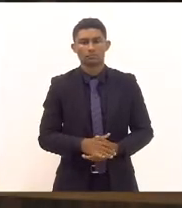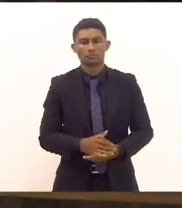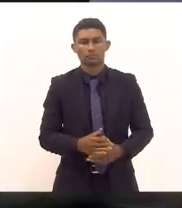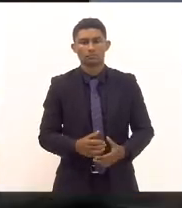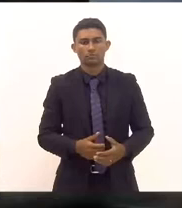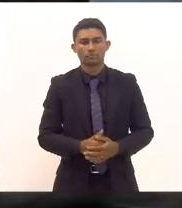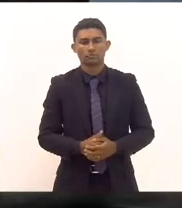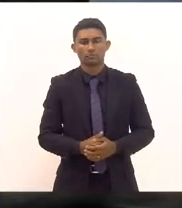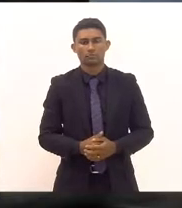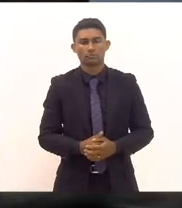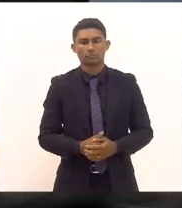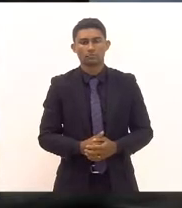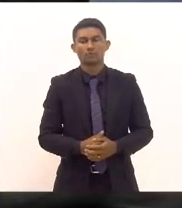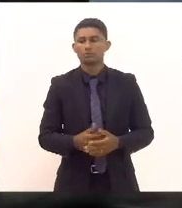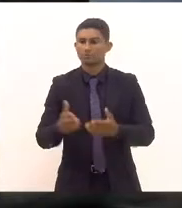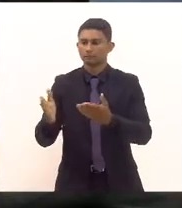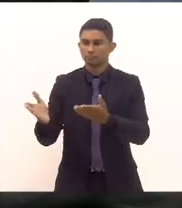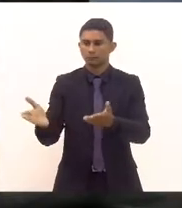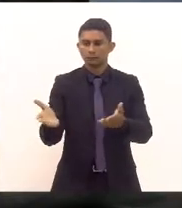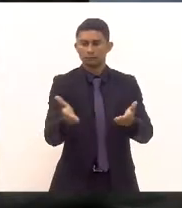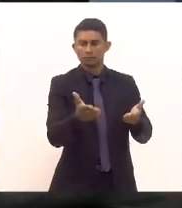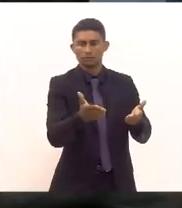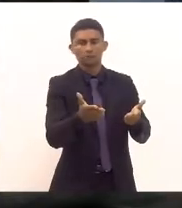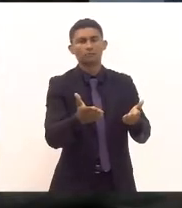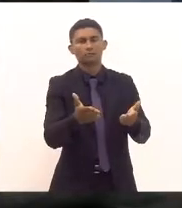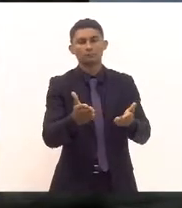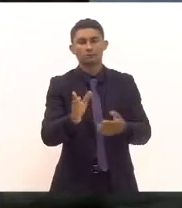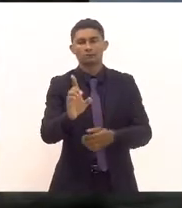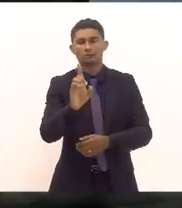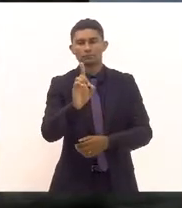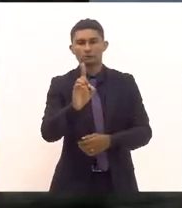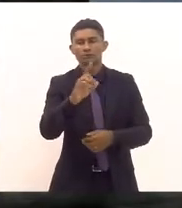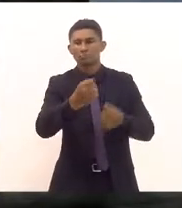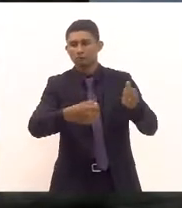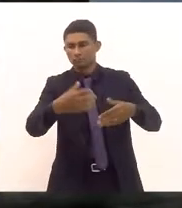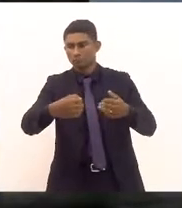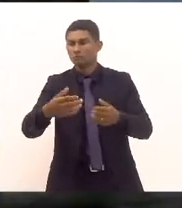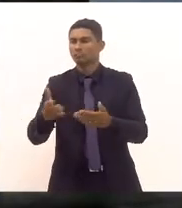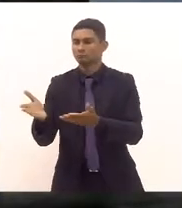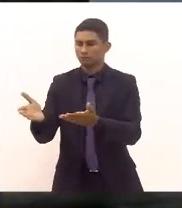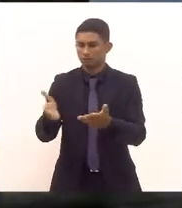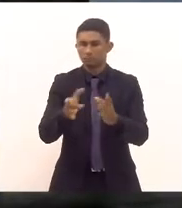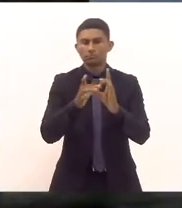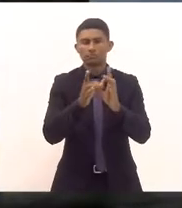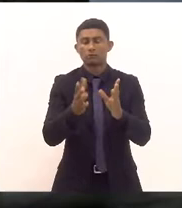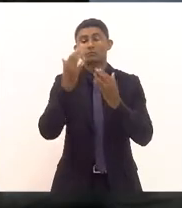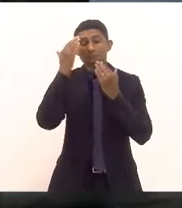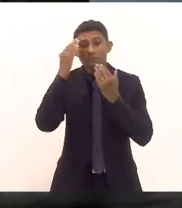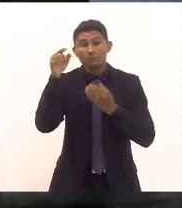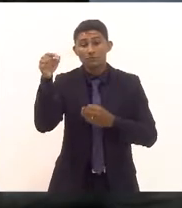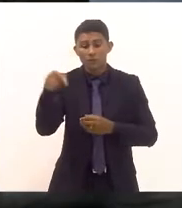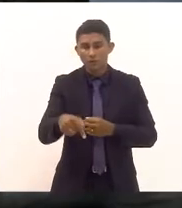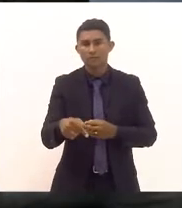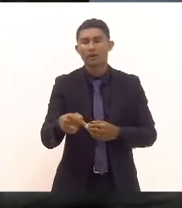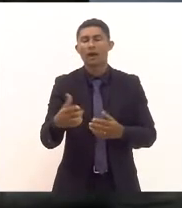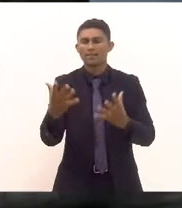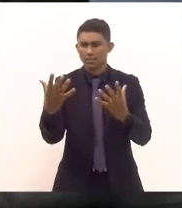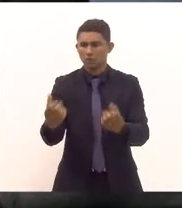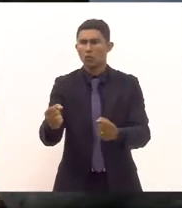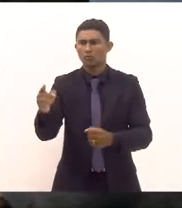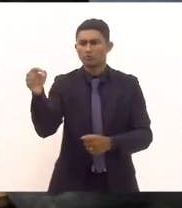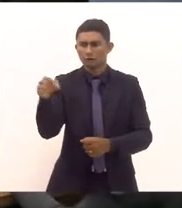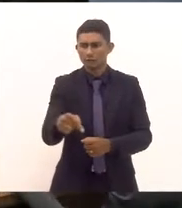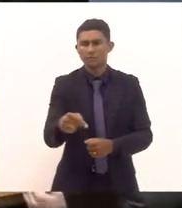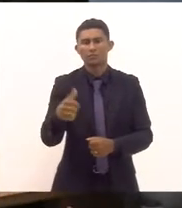Me convida ao dheymerson para fazer uma saudação também obrigada pela sua presença e Obrigada por aceitar